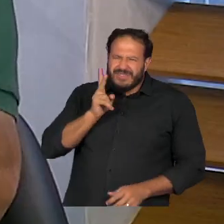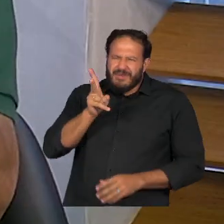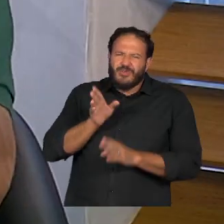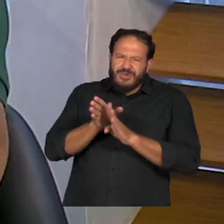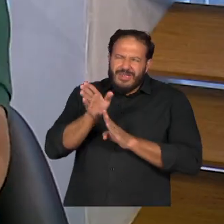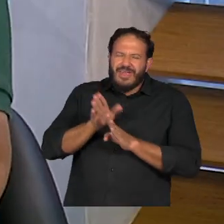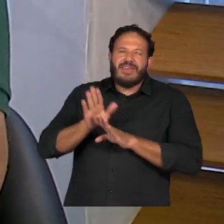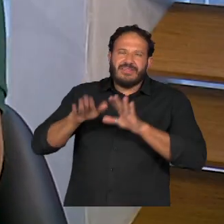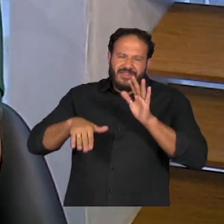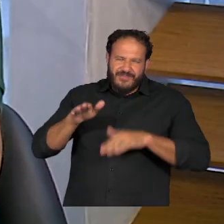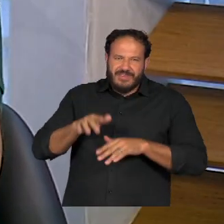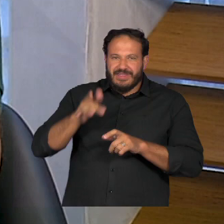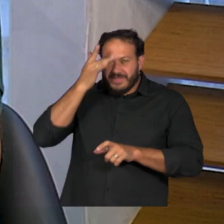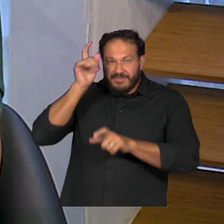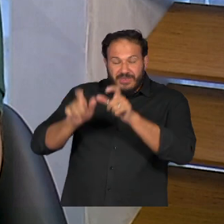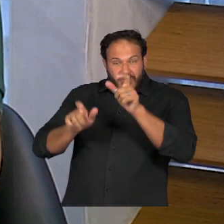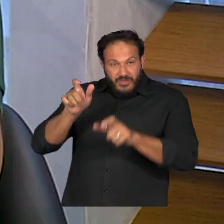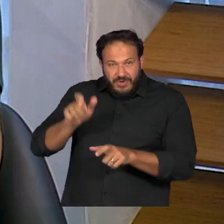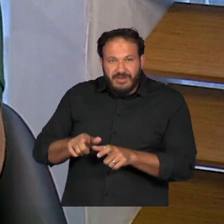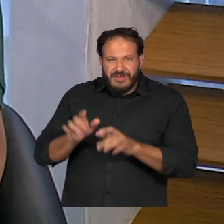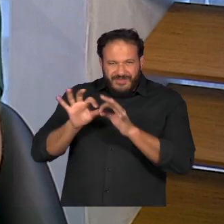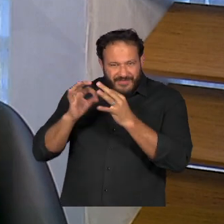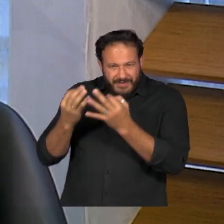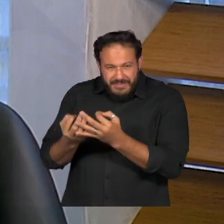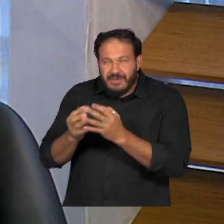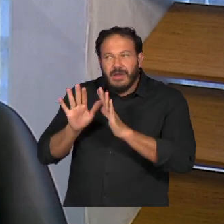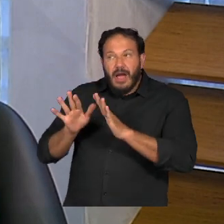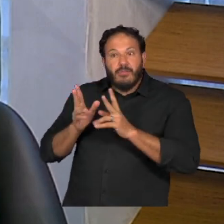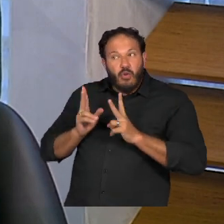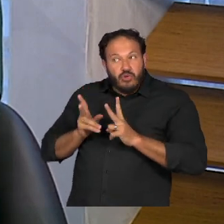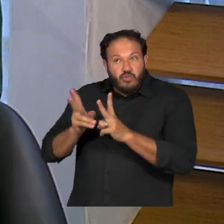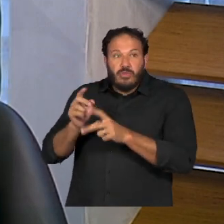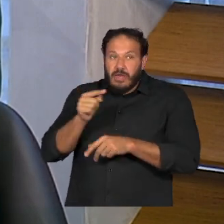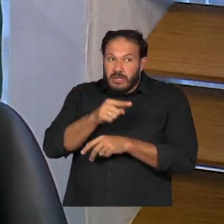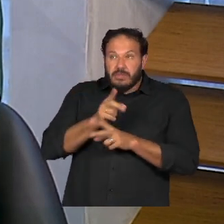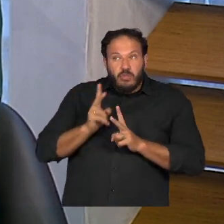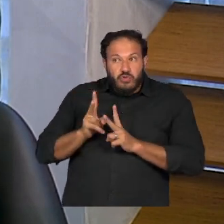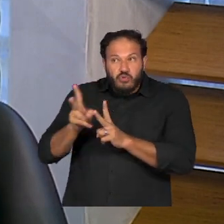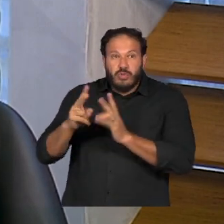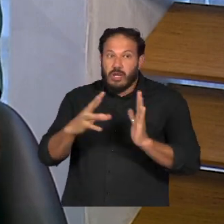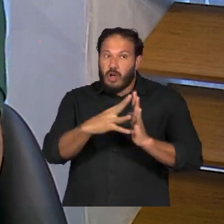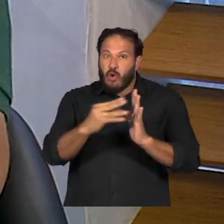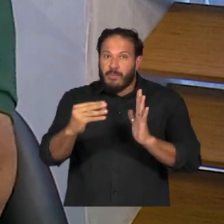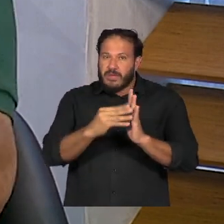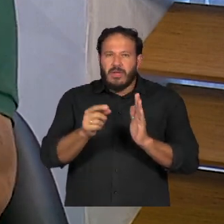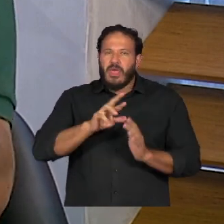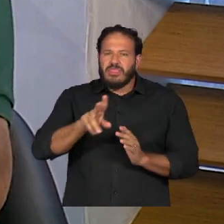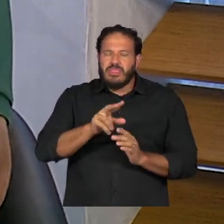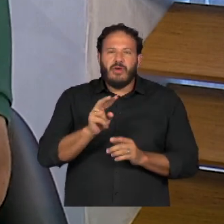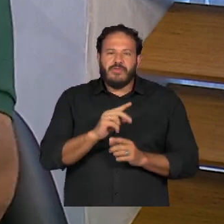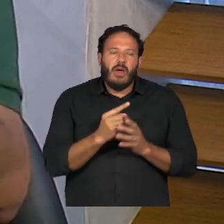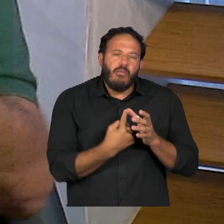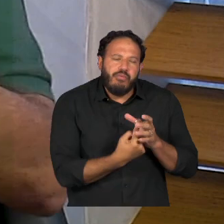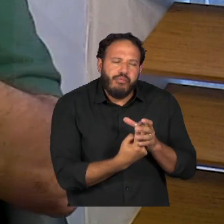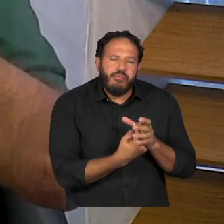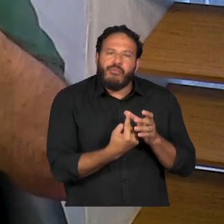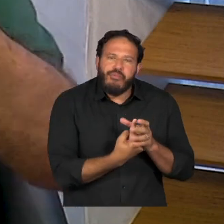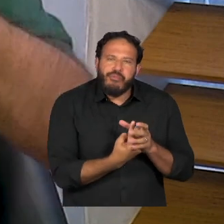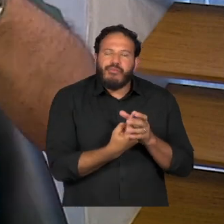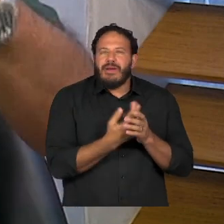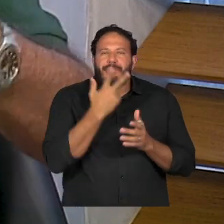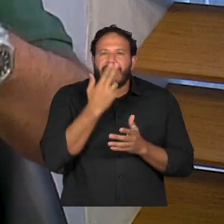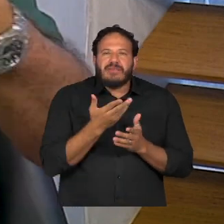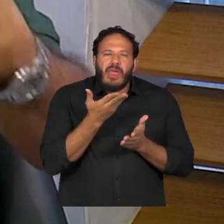vezes à casas para que continuasse com esse trabalho e que não super protegesse a criança para dar